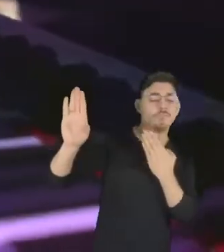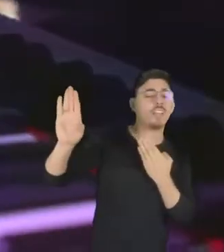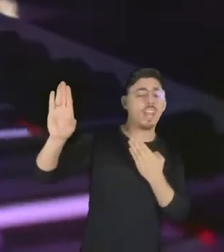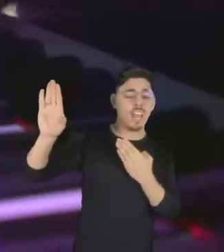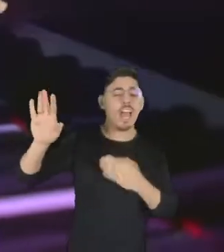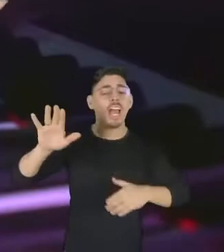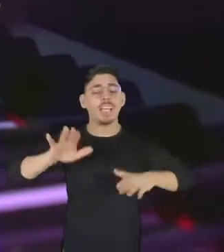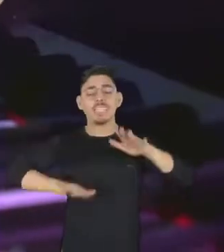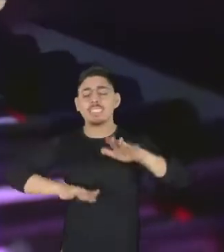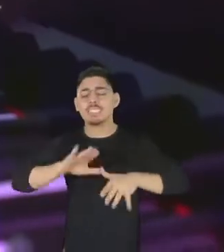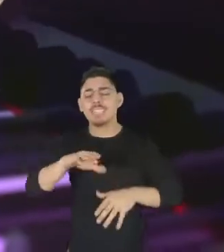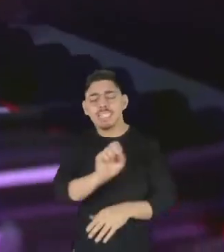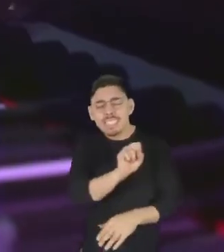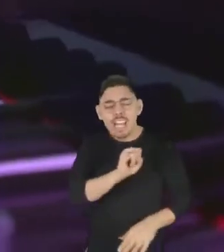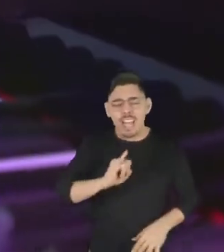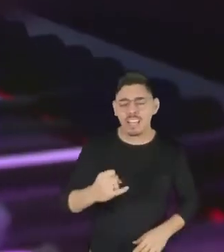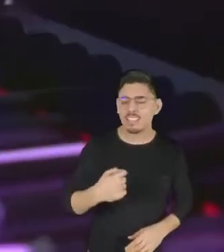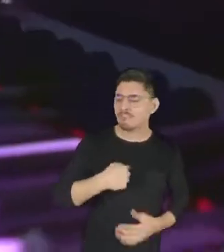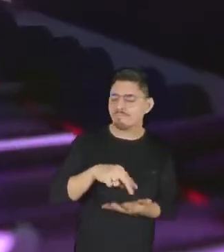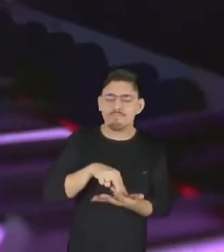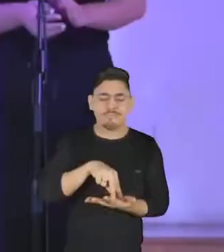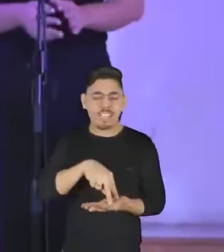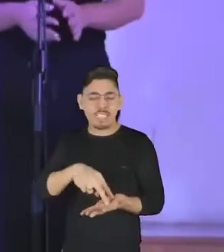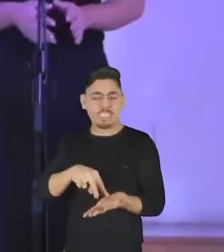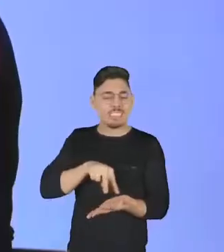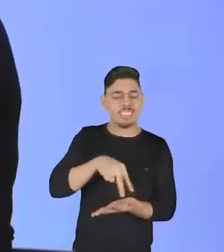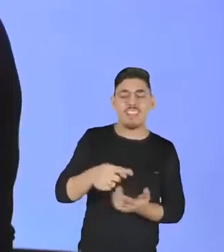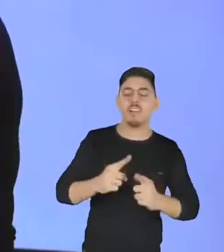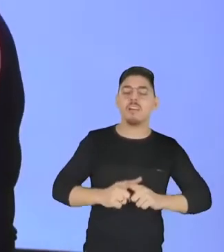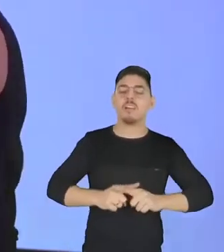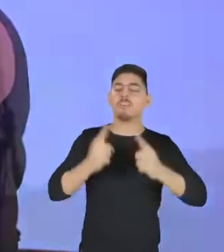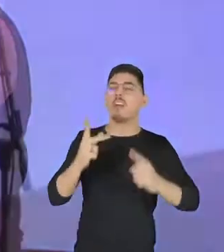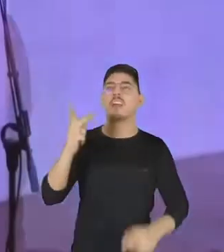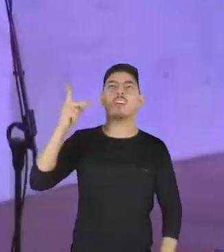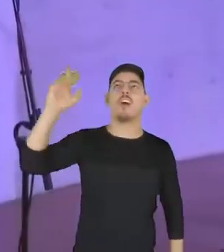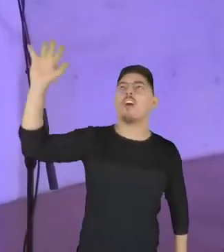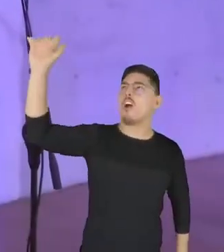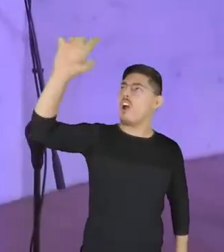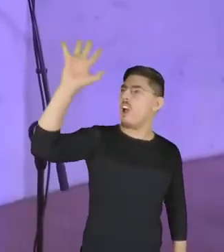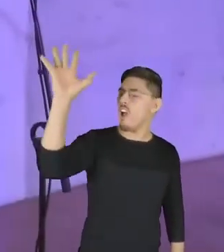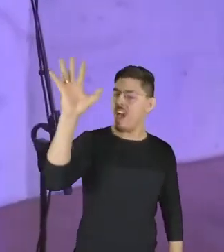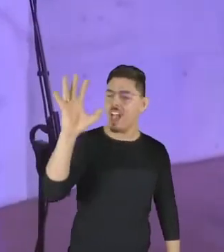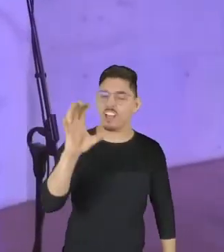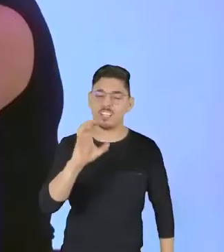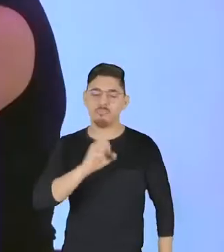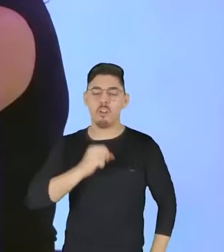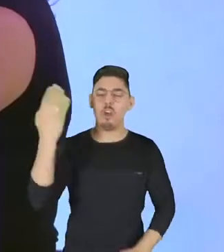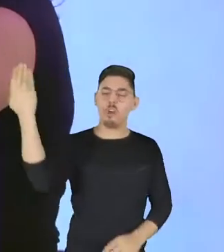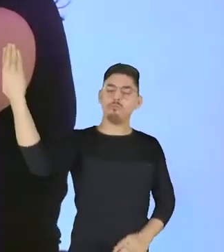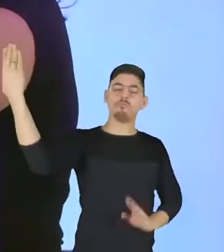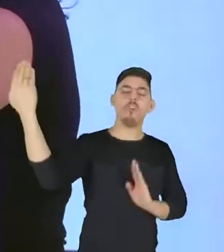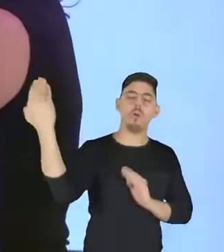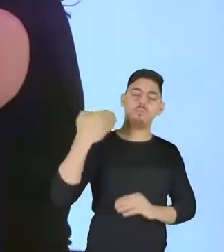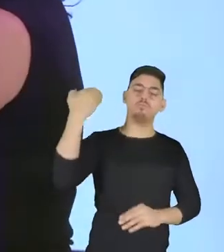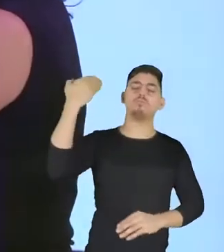separar, mesmo se eu me abalar, teu amor não falha.